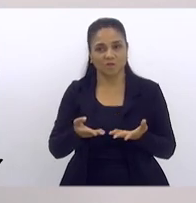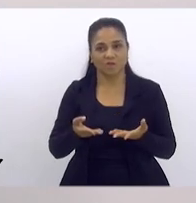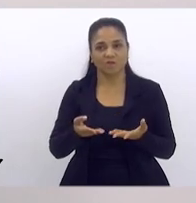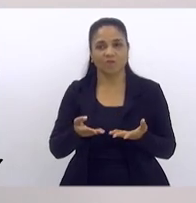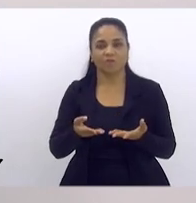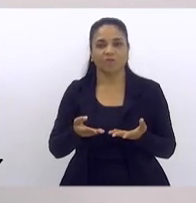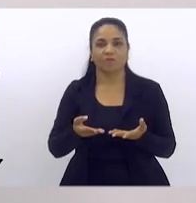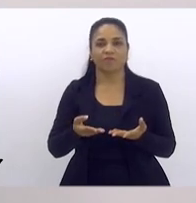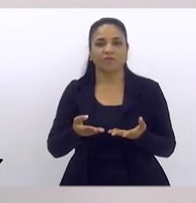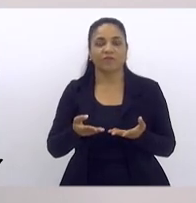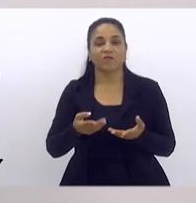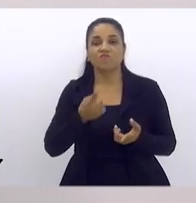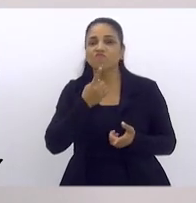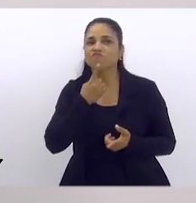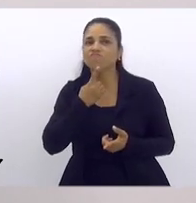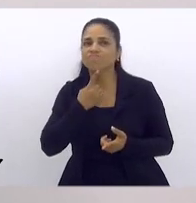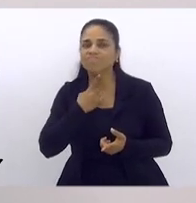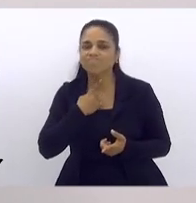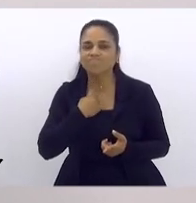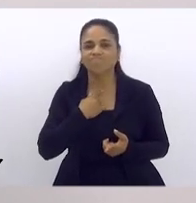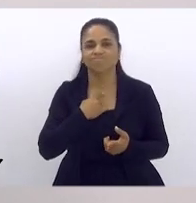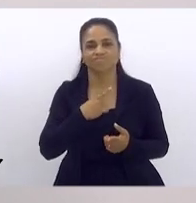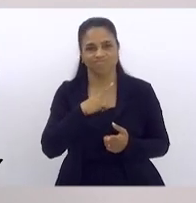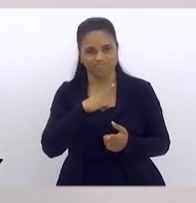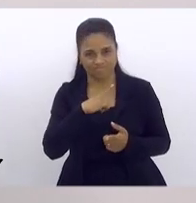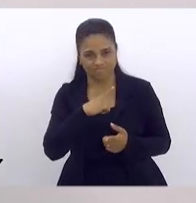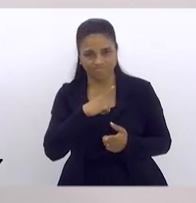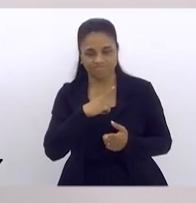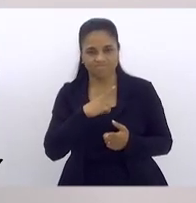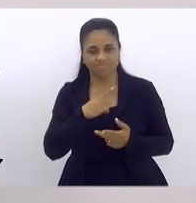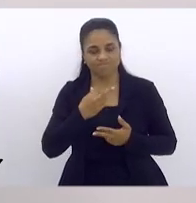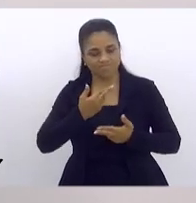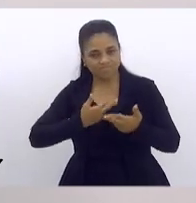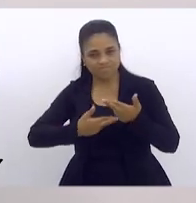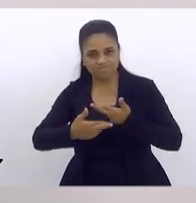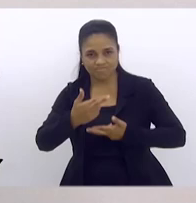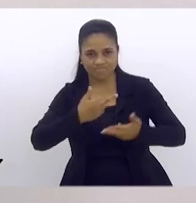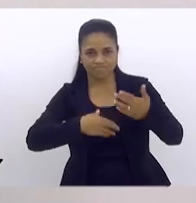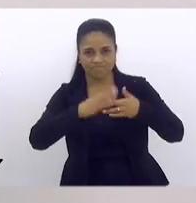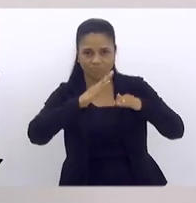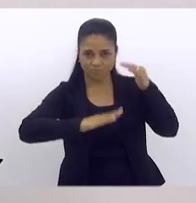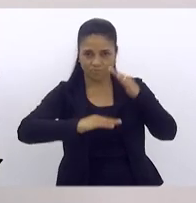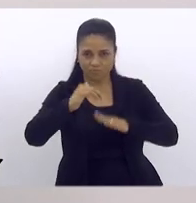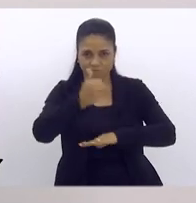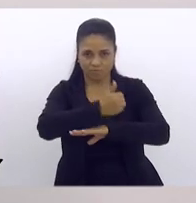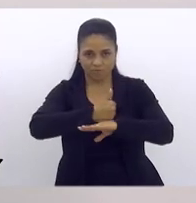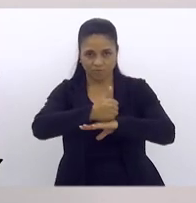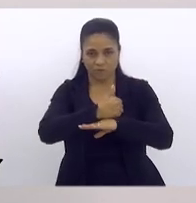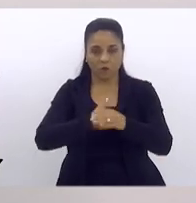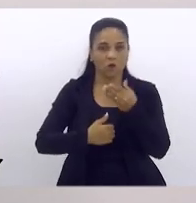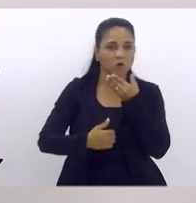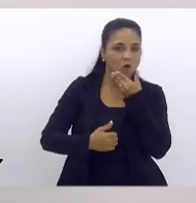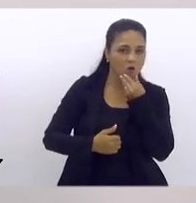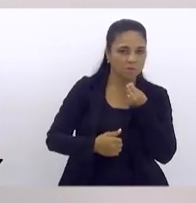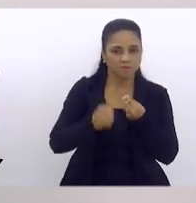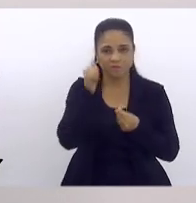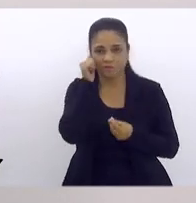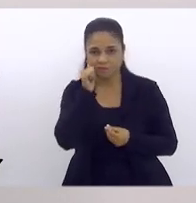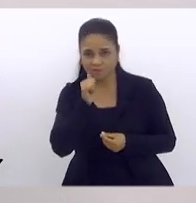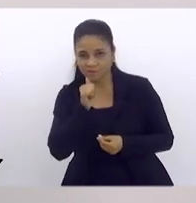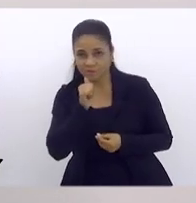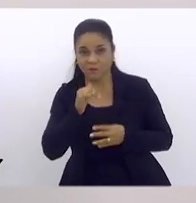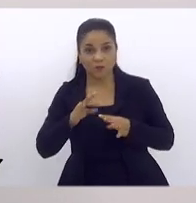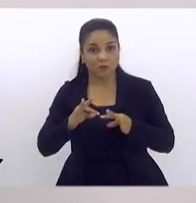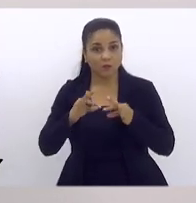o que se deseja nessa relação profissional homem e mulher é que